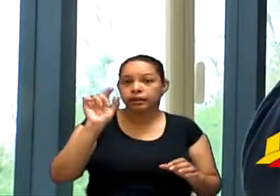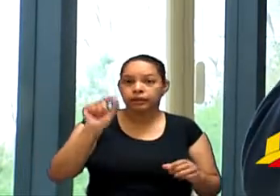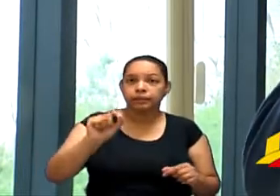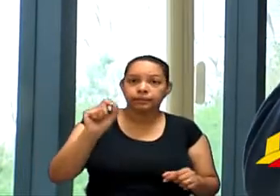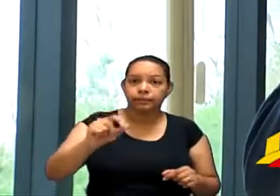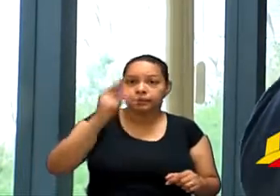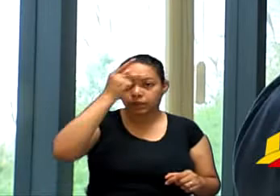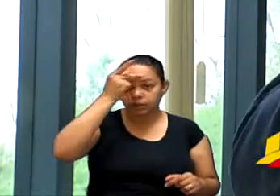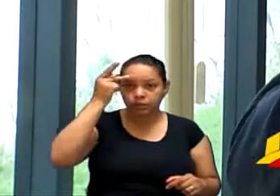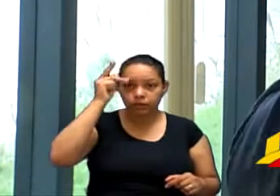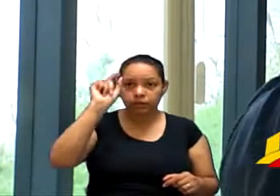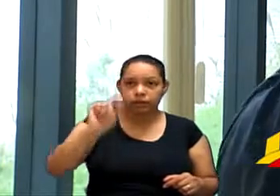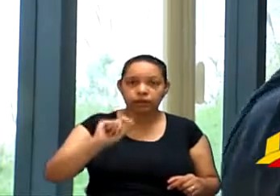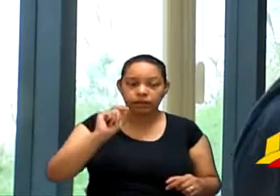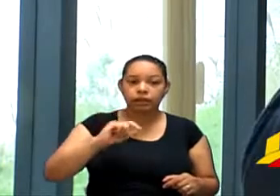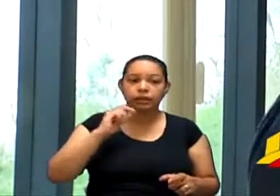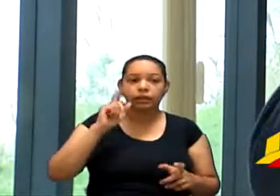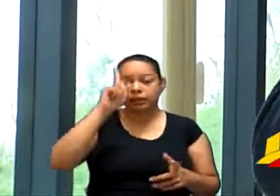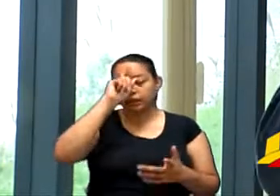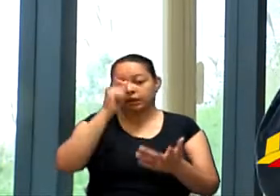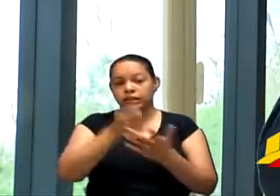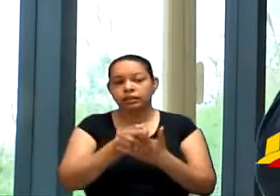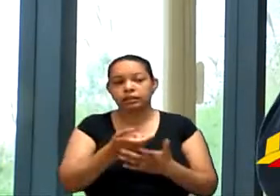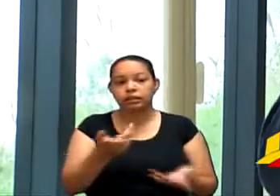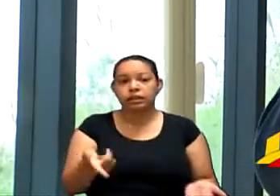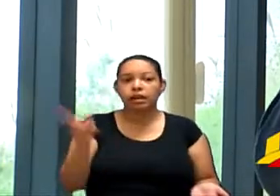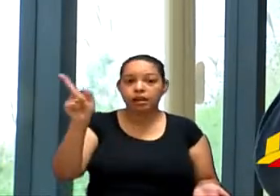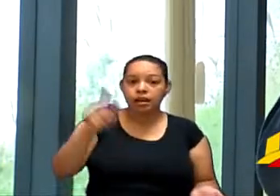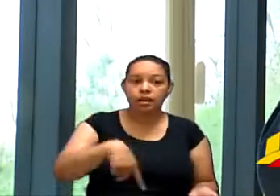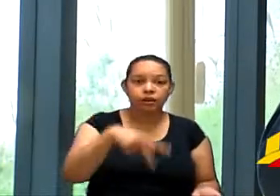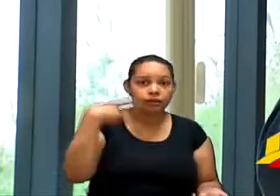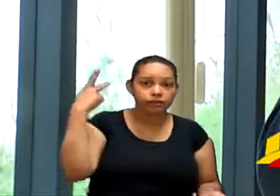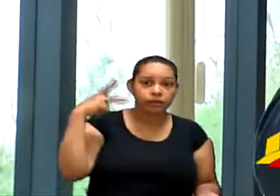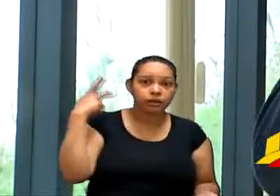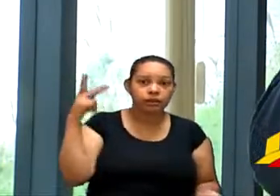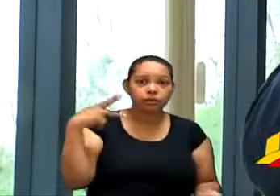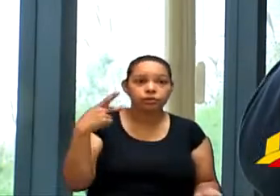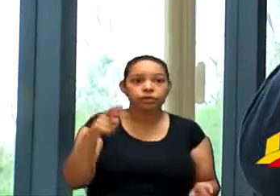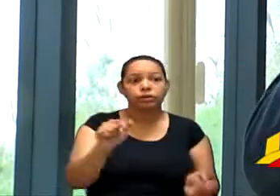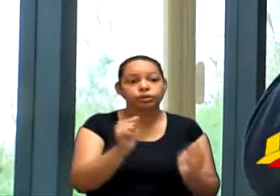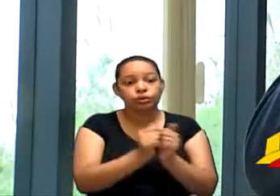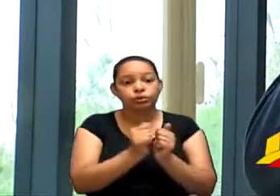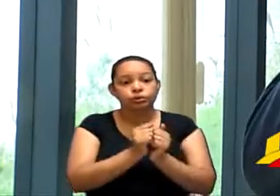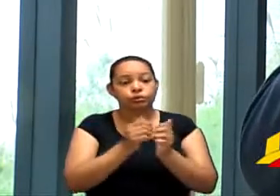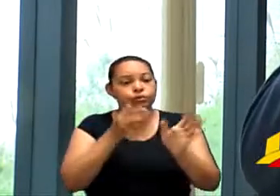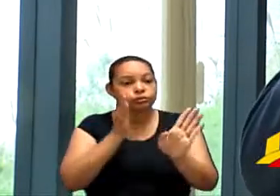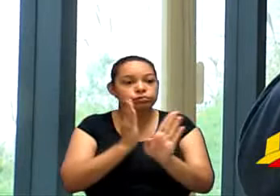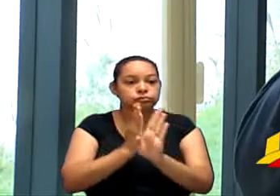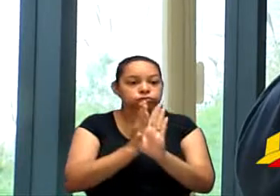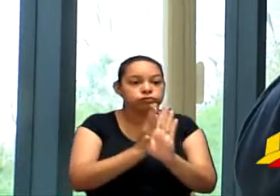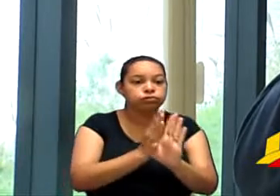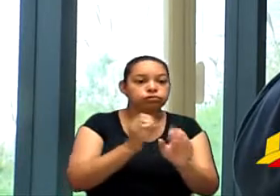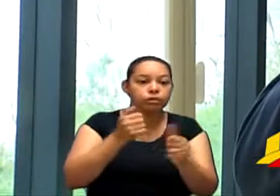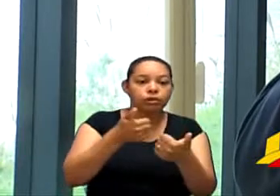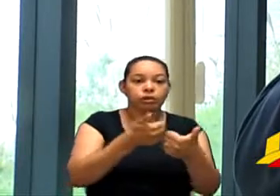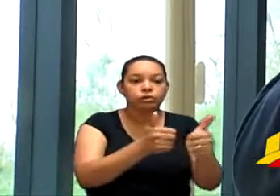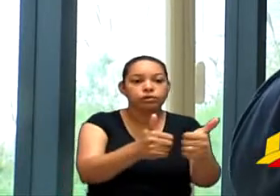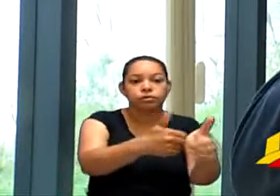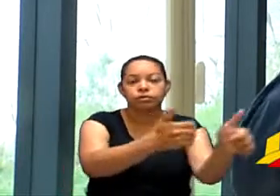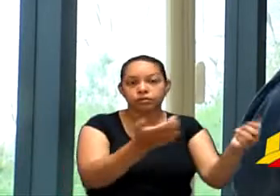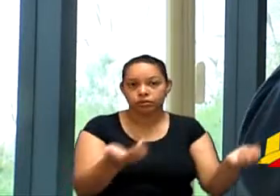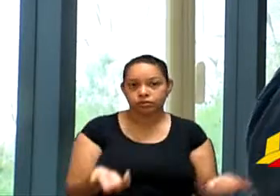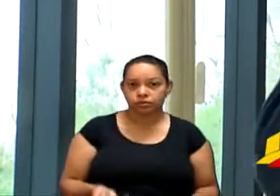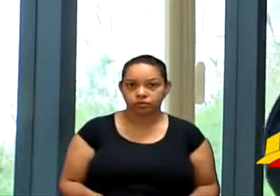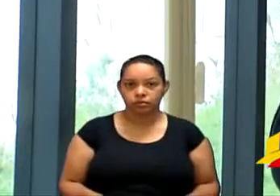comissão de justiça e qualquer outra comissão é o vereador que compõe a comissão eu vou falar por mim desde que eu me conheço por gente